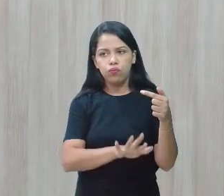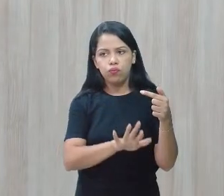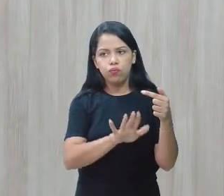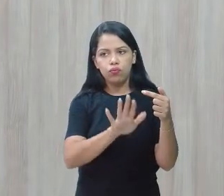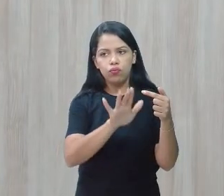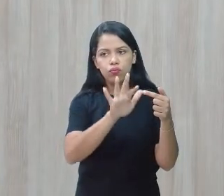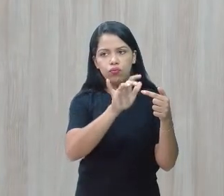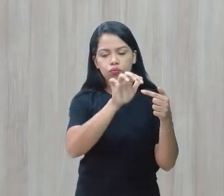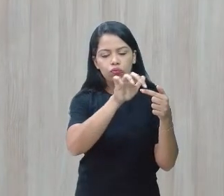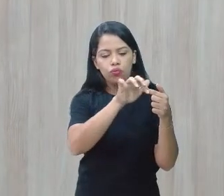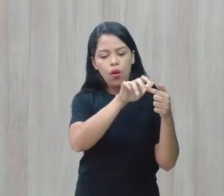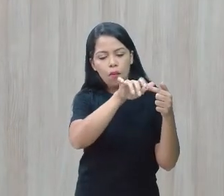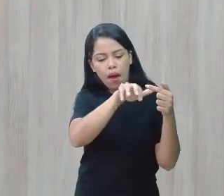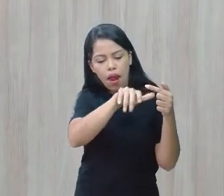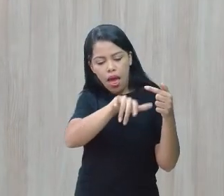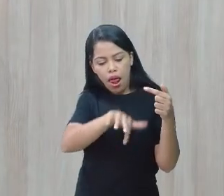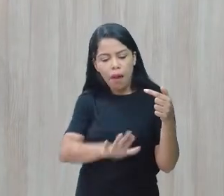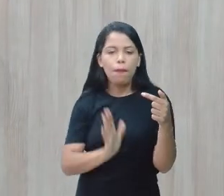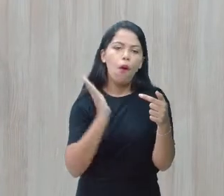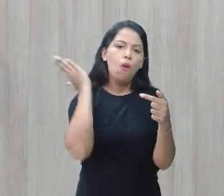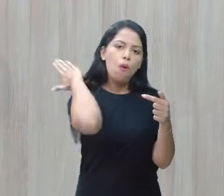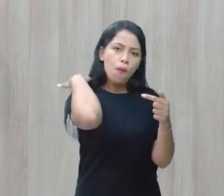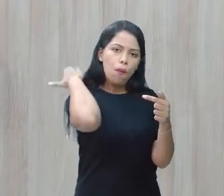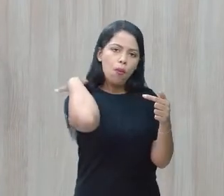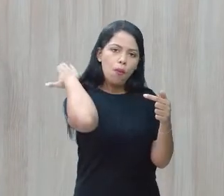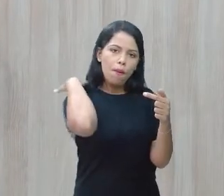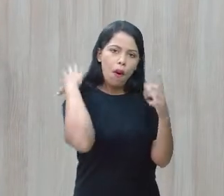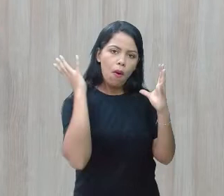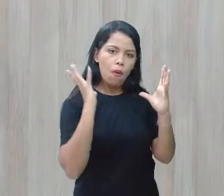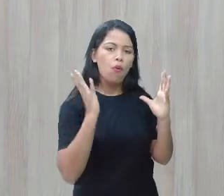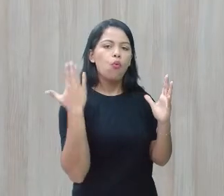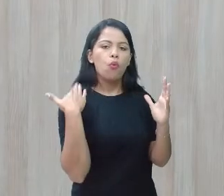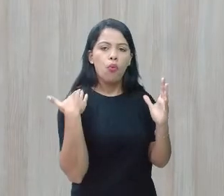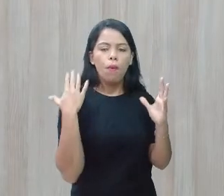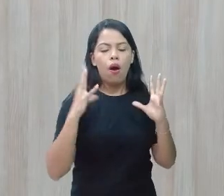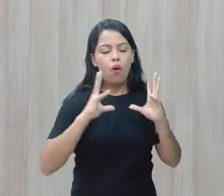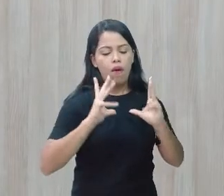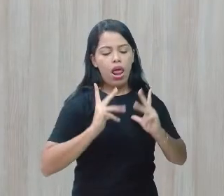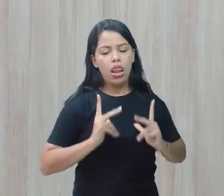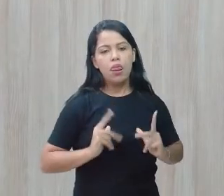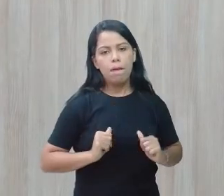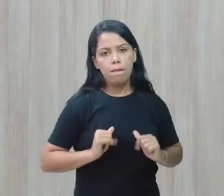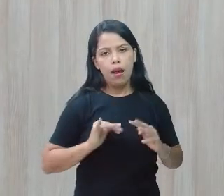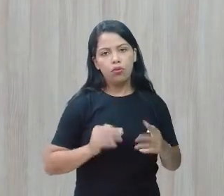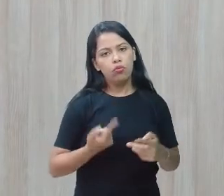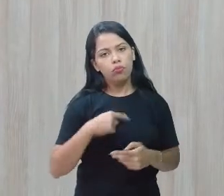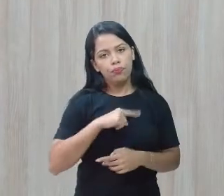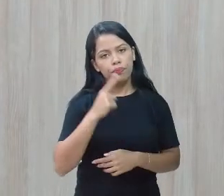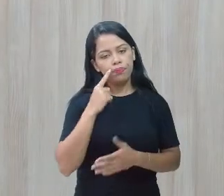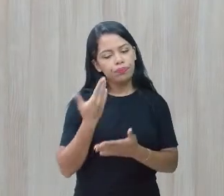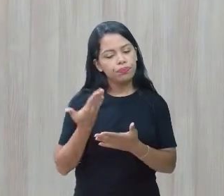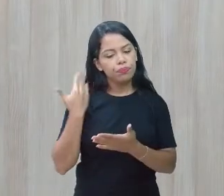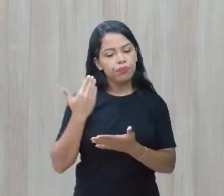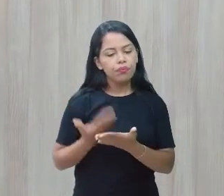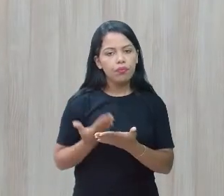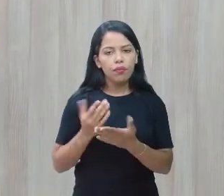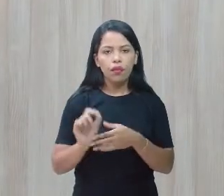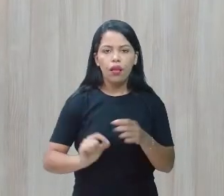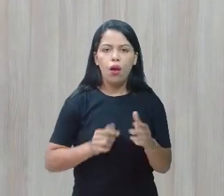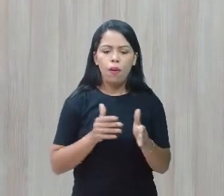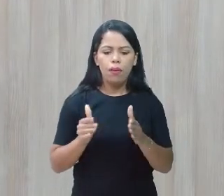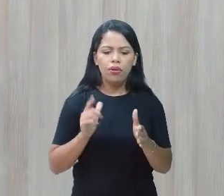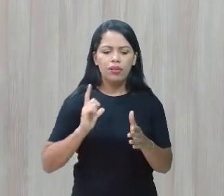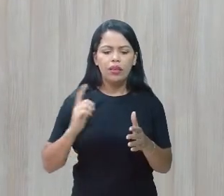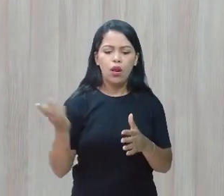agora desse sangue para ser lá oxigenado, que nós já vimos em outra aula, que esse processo que acontece lá no pulmão,